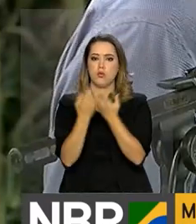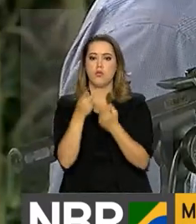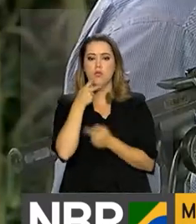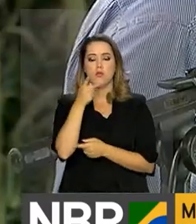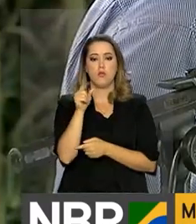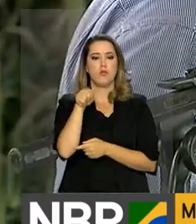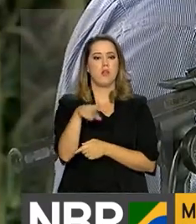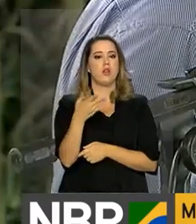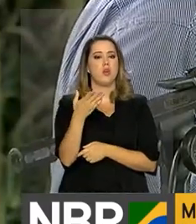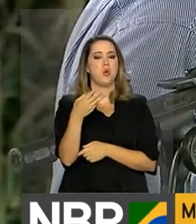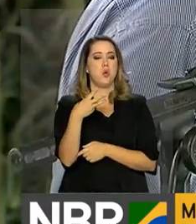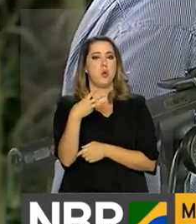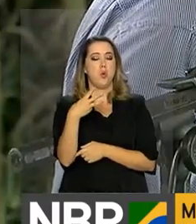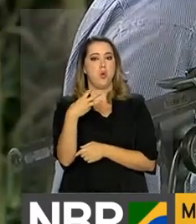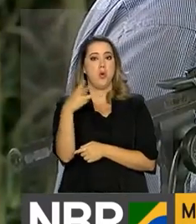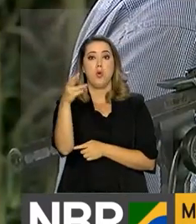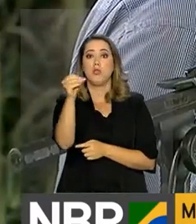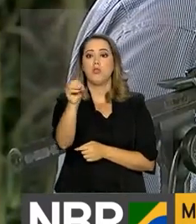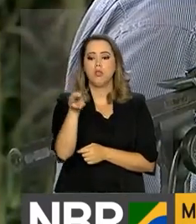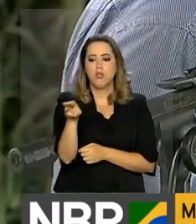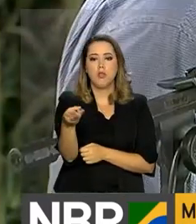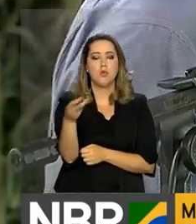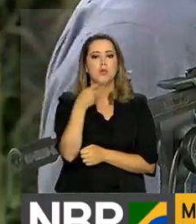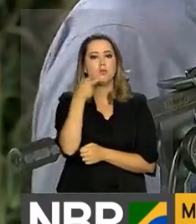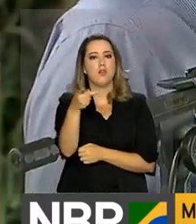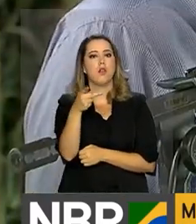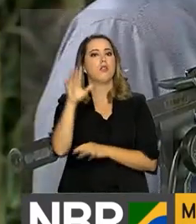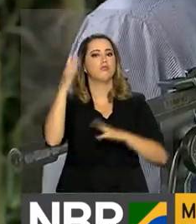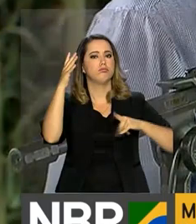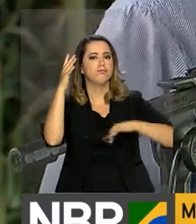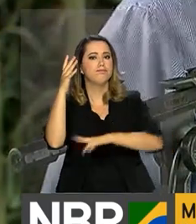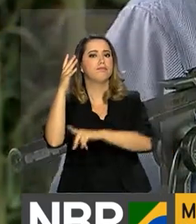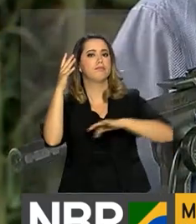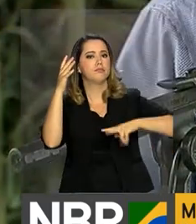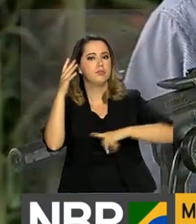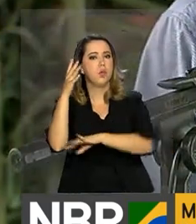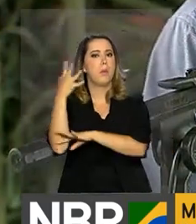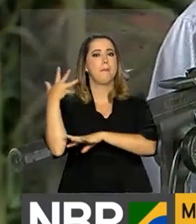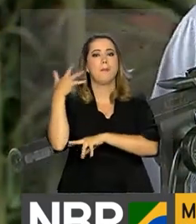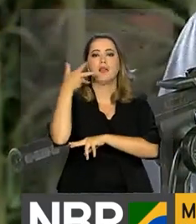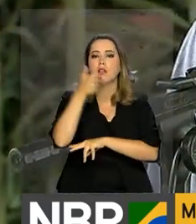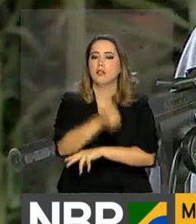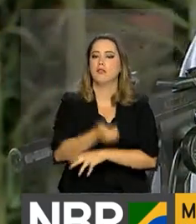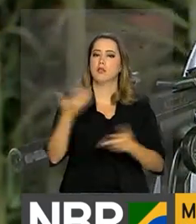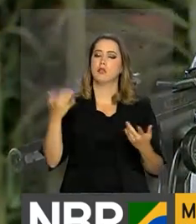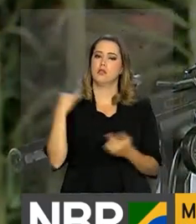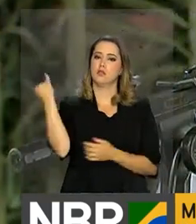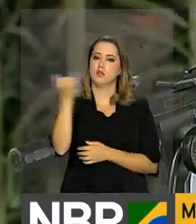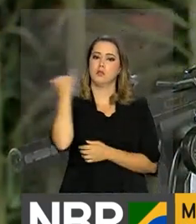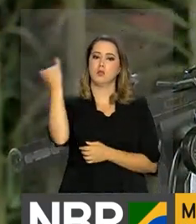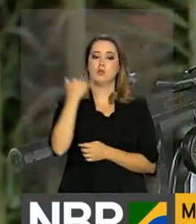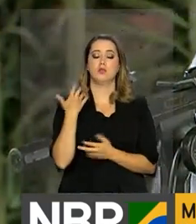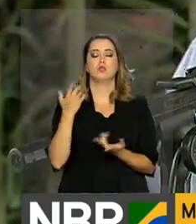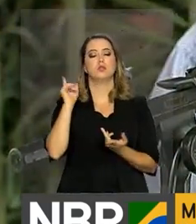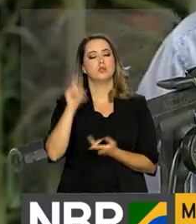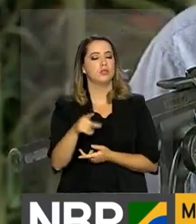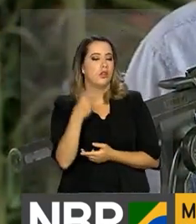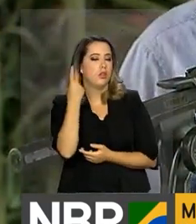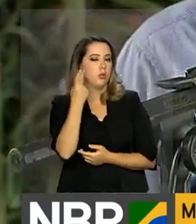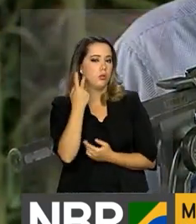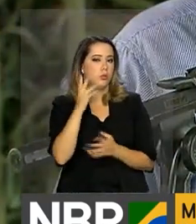ele falou durante meia hora sobre o Pantanal. Você veja a importância extraordinária do Pantanal e,